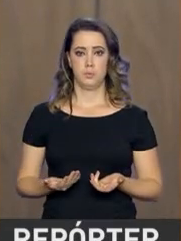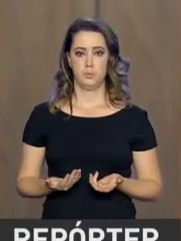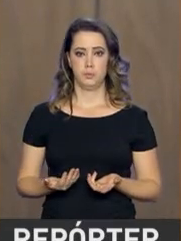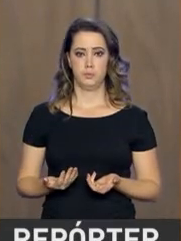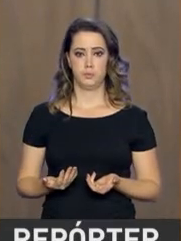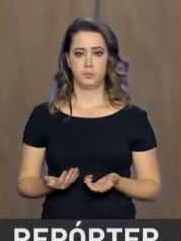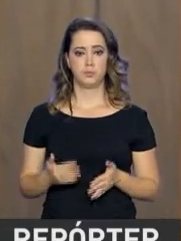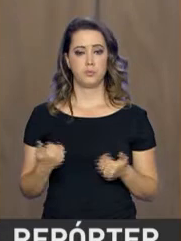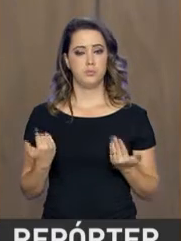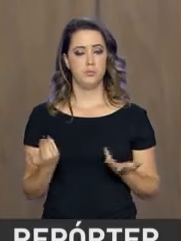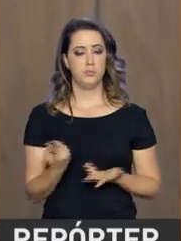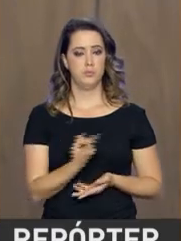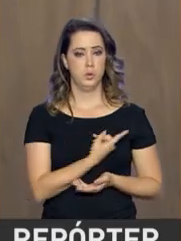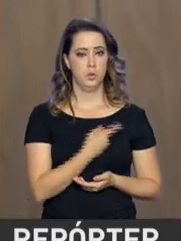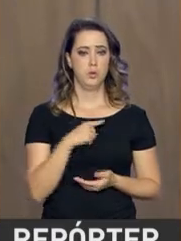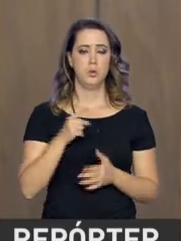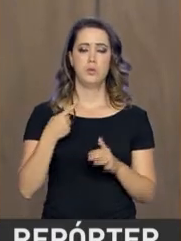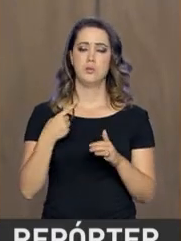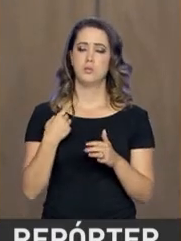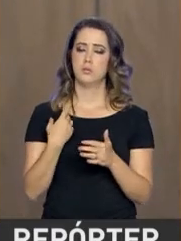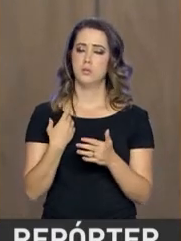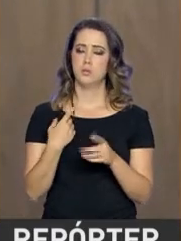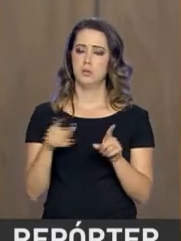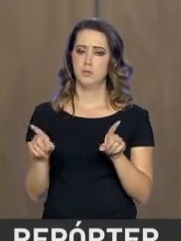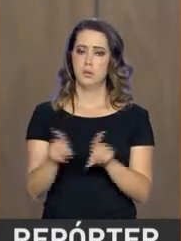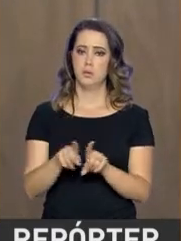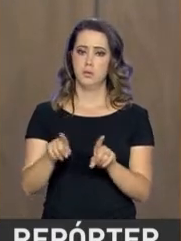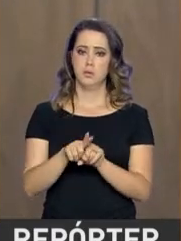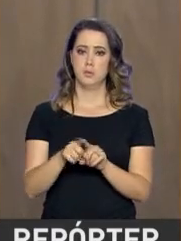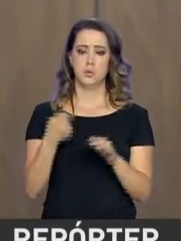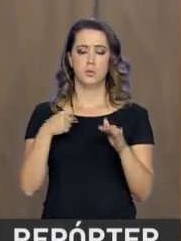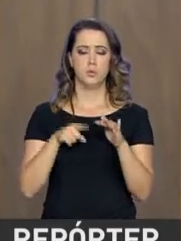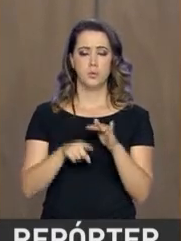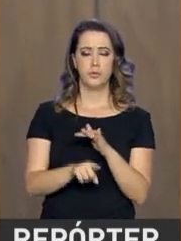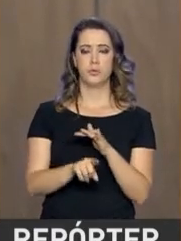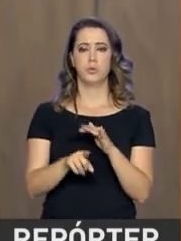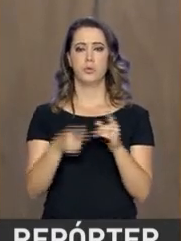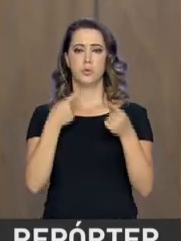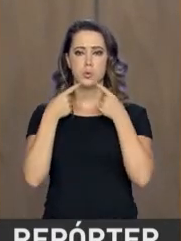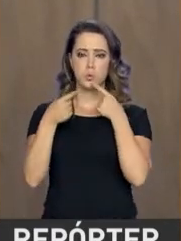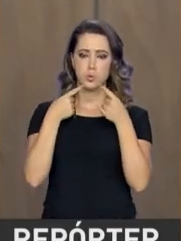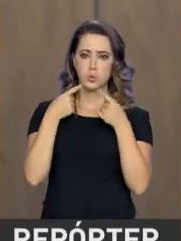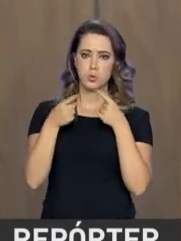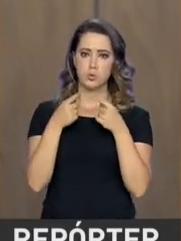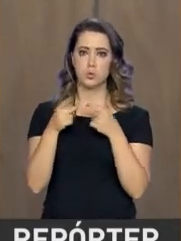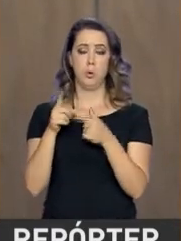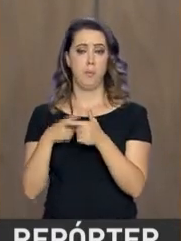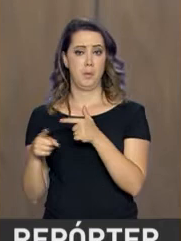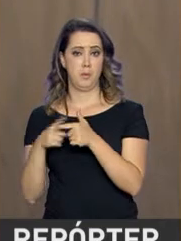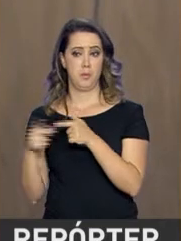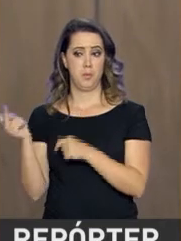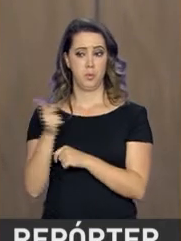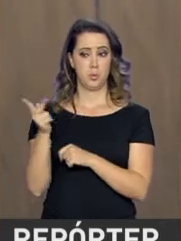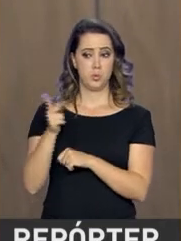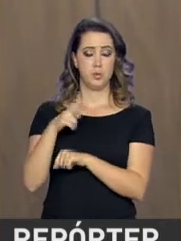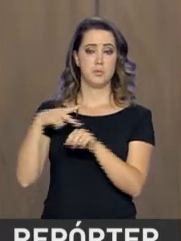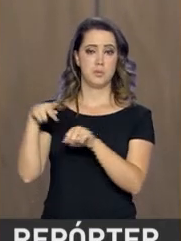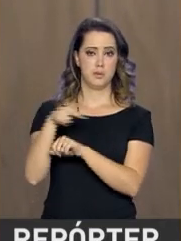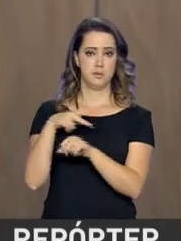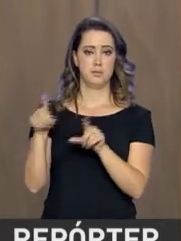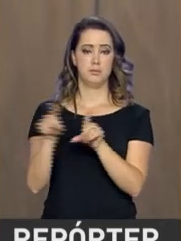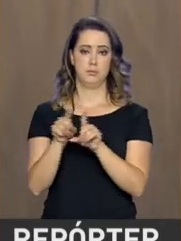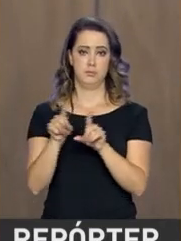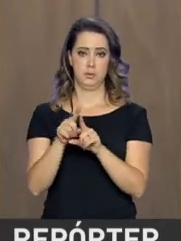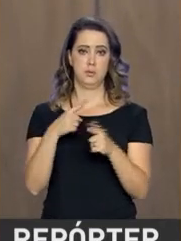portanto nós aprofundamos muito o nosso diálogo sobre questões bilaterais e questões